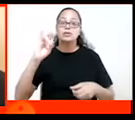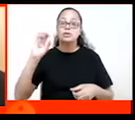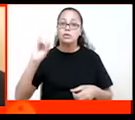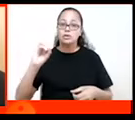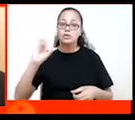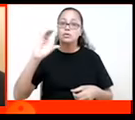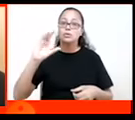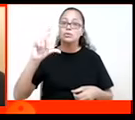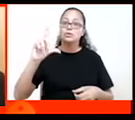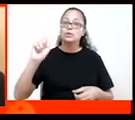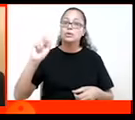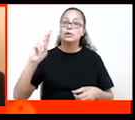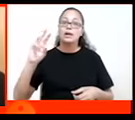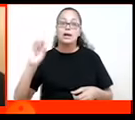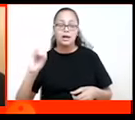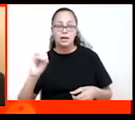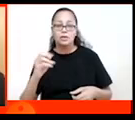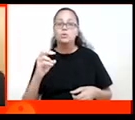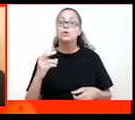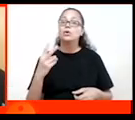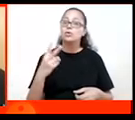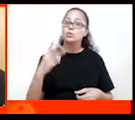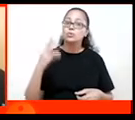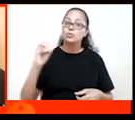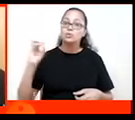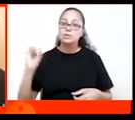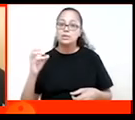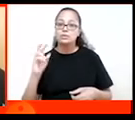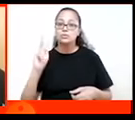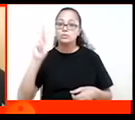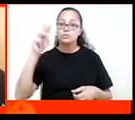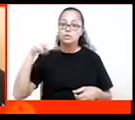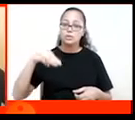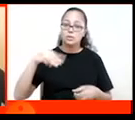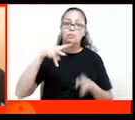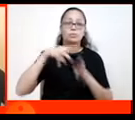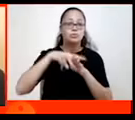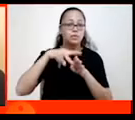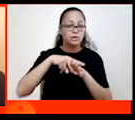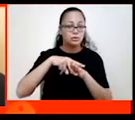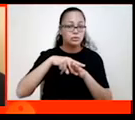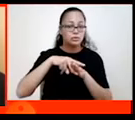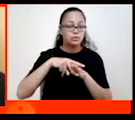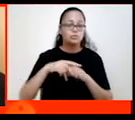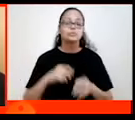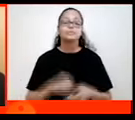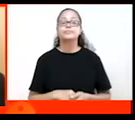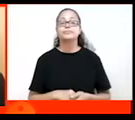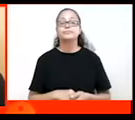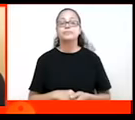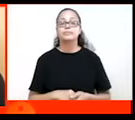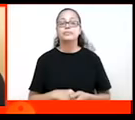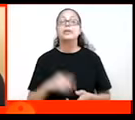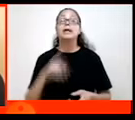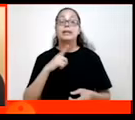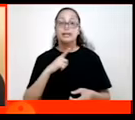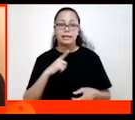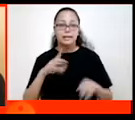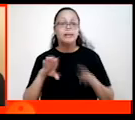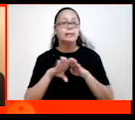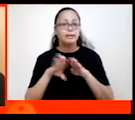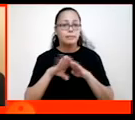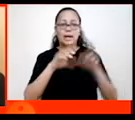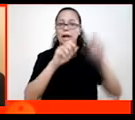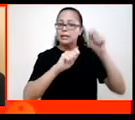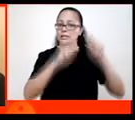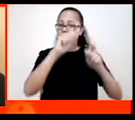Claro, certo? A um pouco mais de 200 quilômetros aqui de Barretos, né? Continuando, os tipos de indústria, nós temos também a indústria de